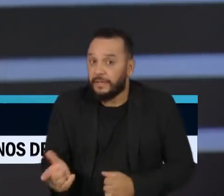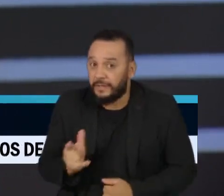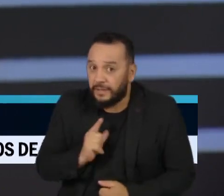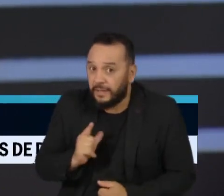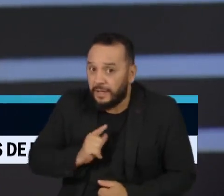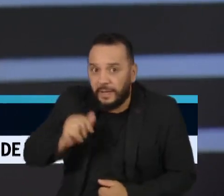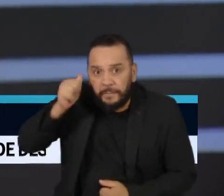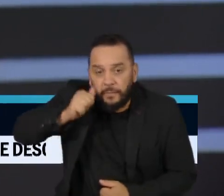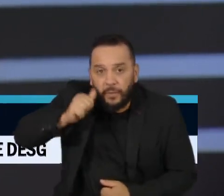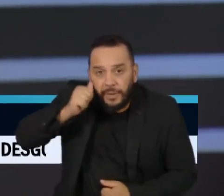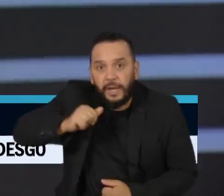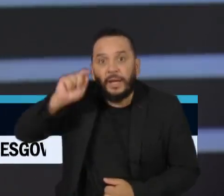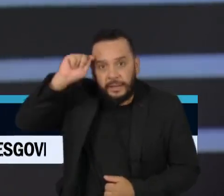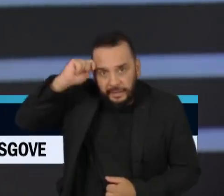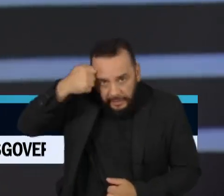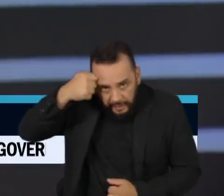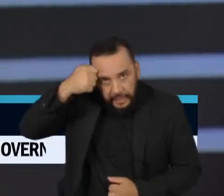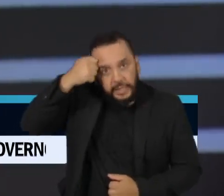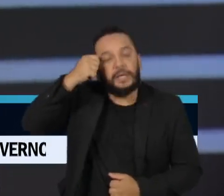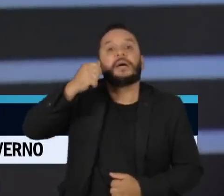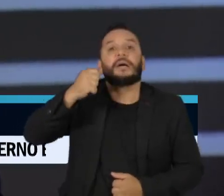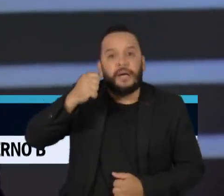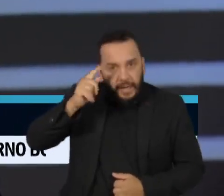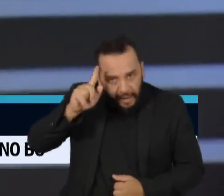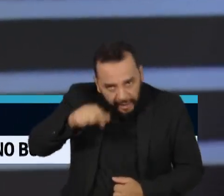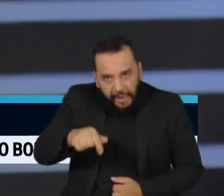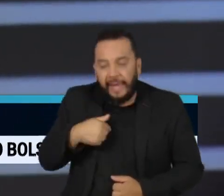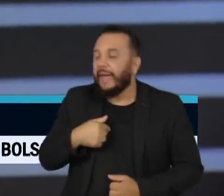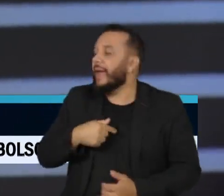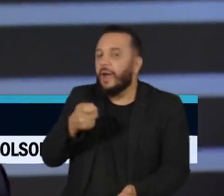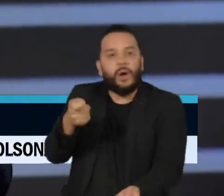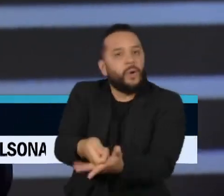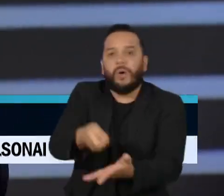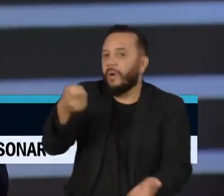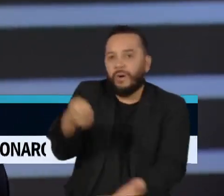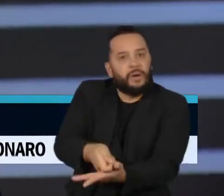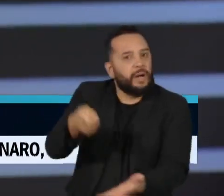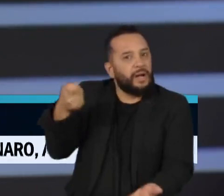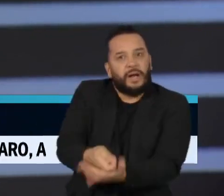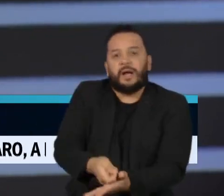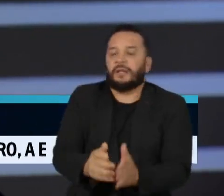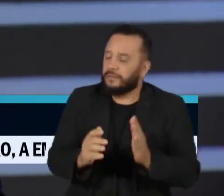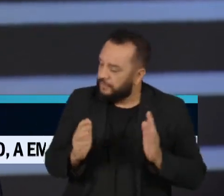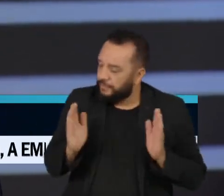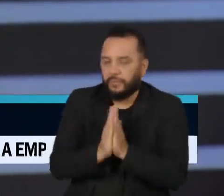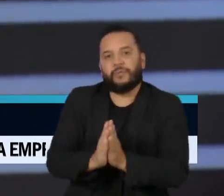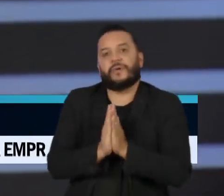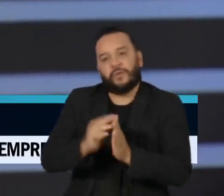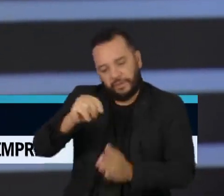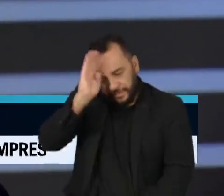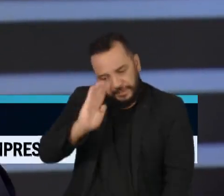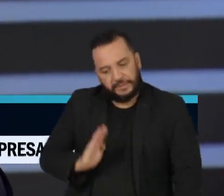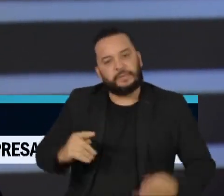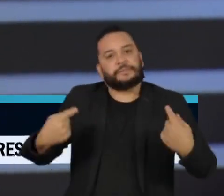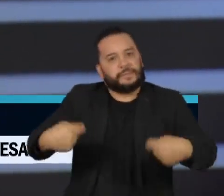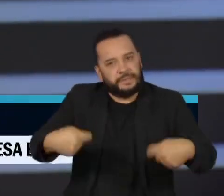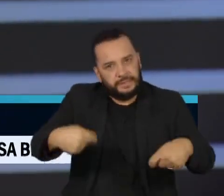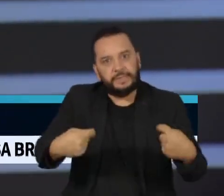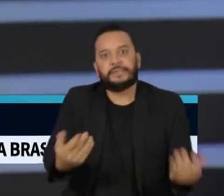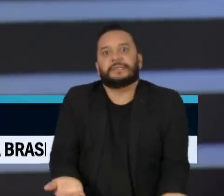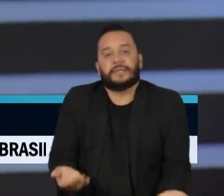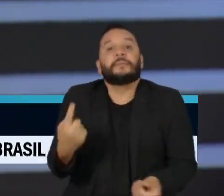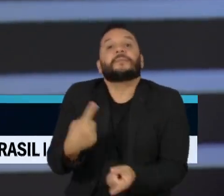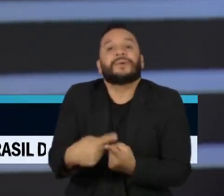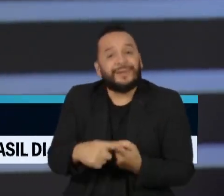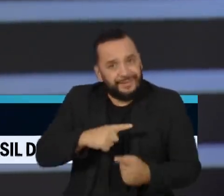mulheres negras, é, para voltar à sua expressão, um imperativo histórico do Brasil. Nós precisamos ter isso. E tem muita